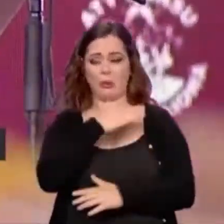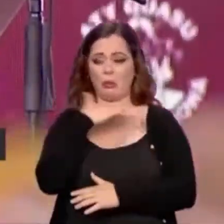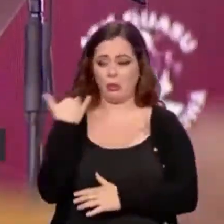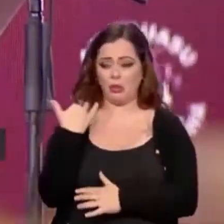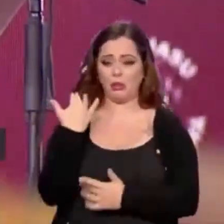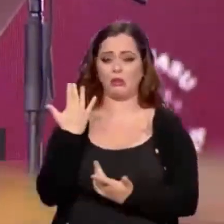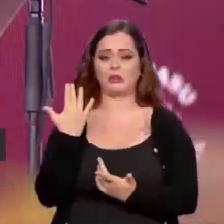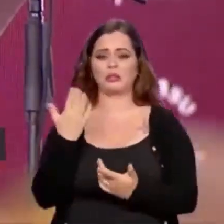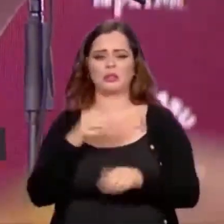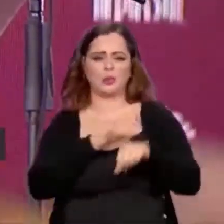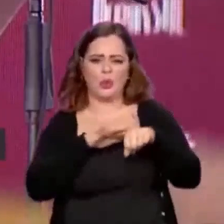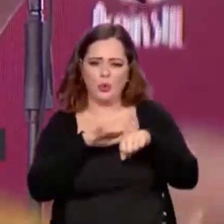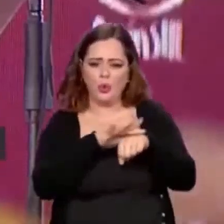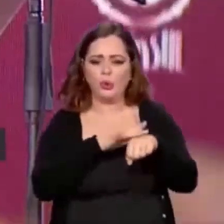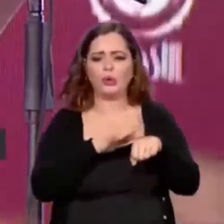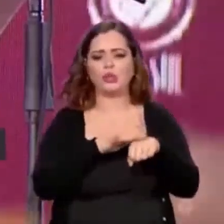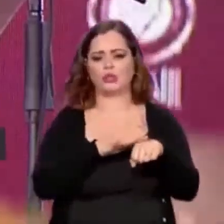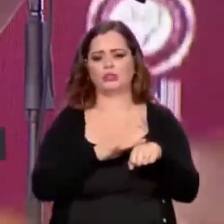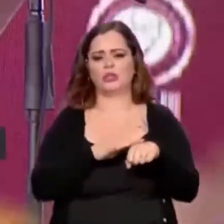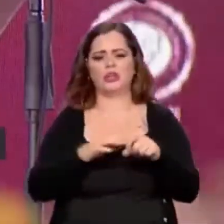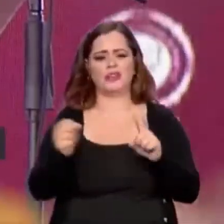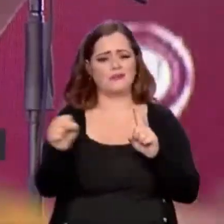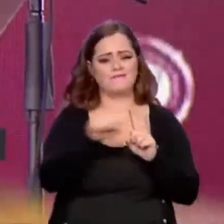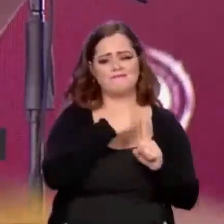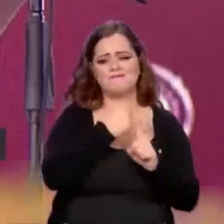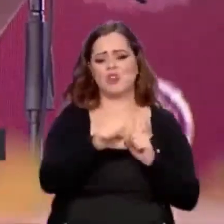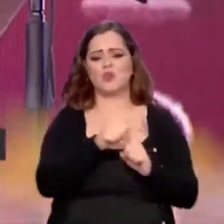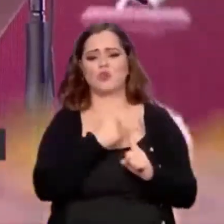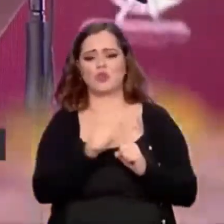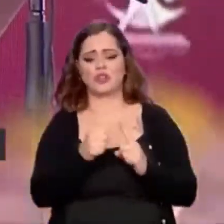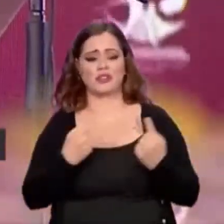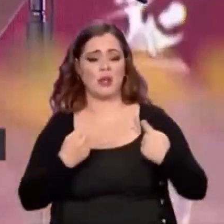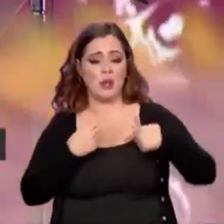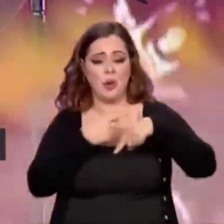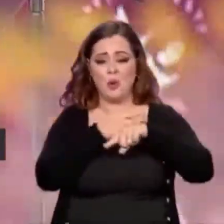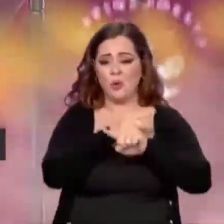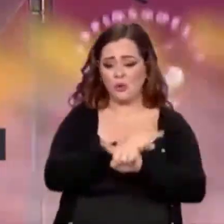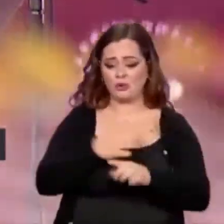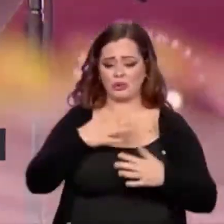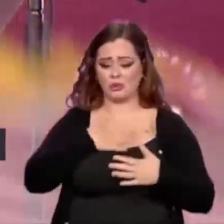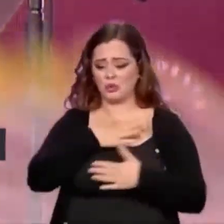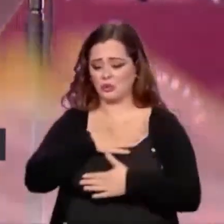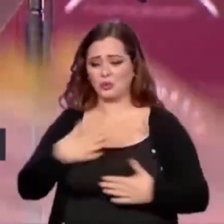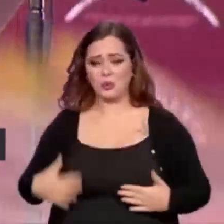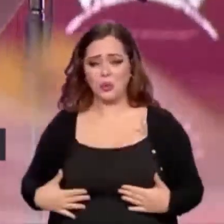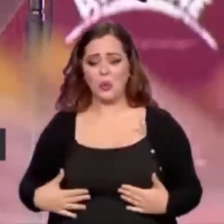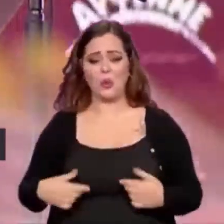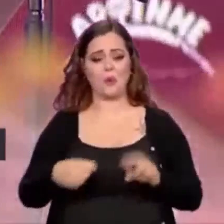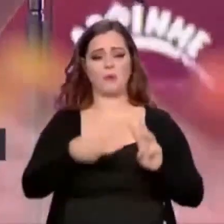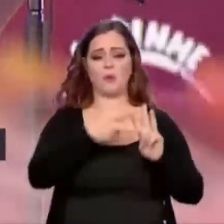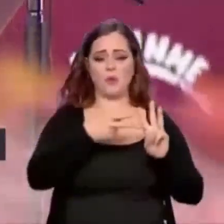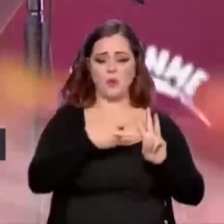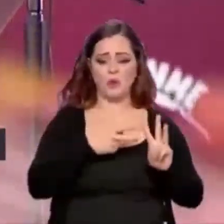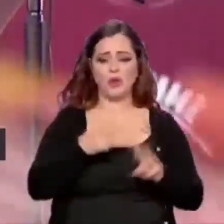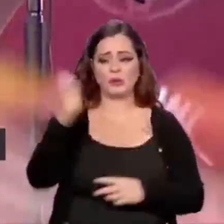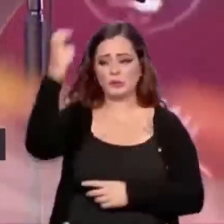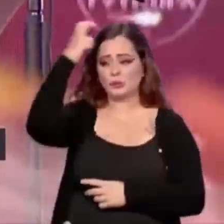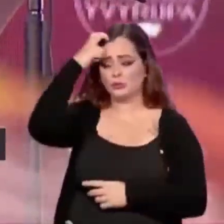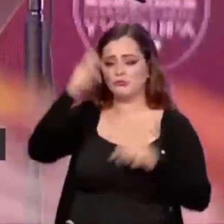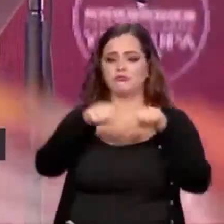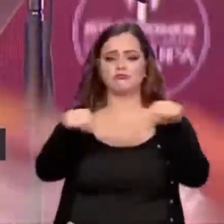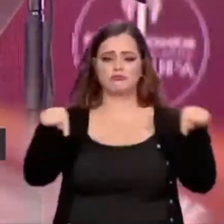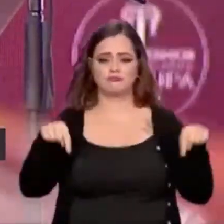mortes, doenças e violências contra nossos corpos, povos, culturas e